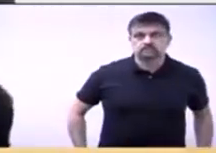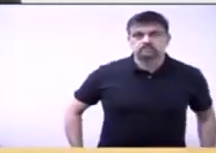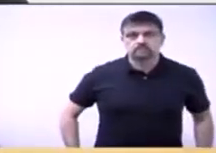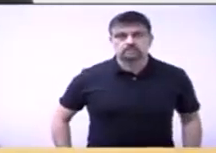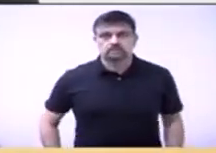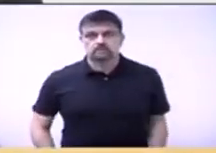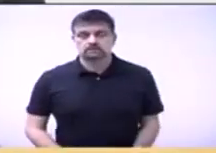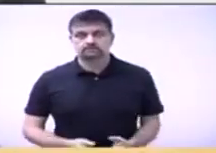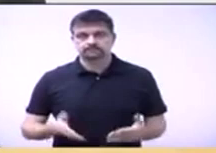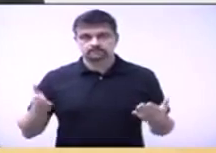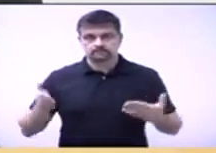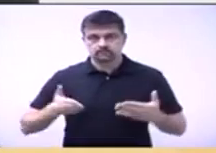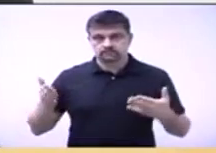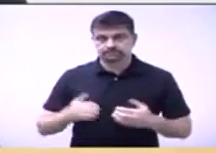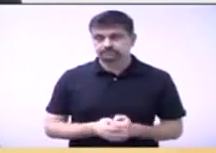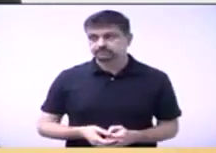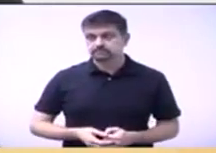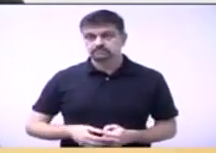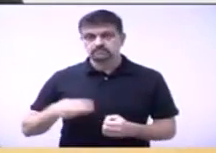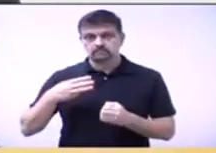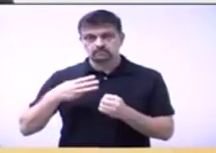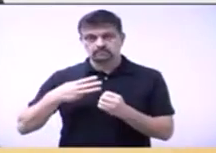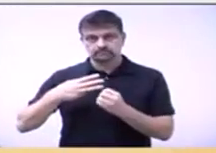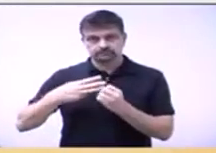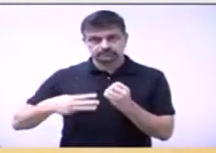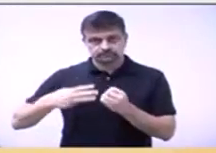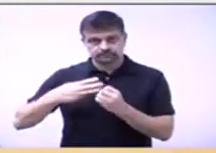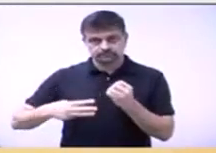Com a palavra, o vereador Marquinhos da Bola.